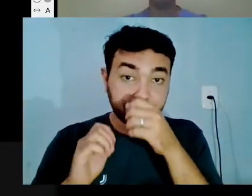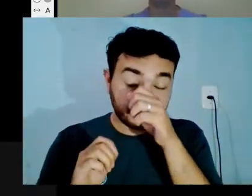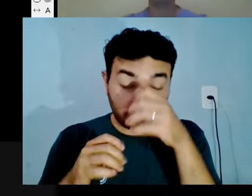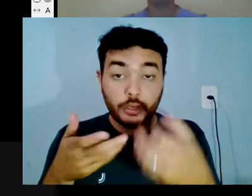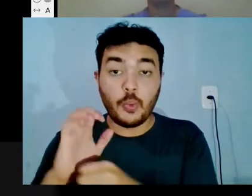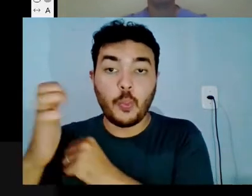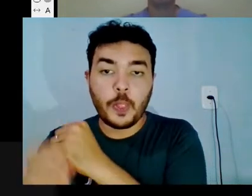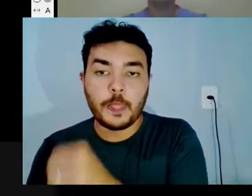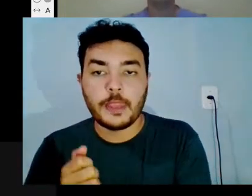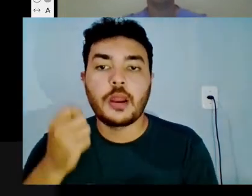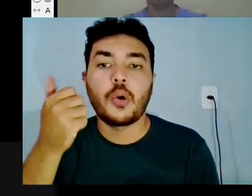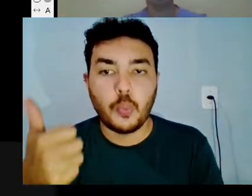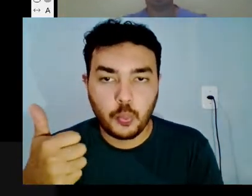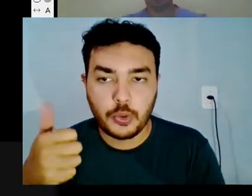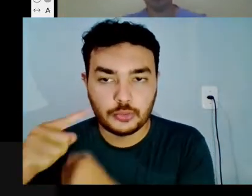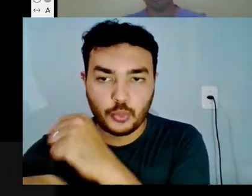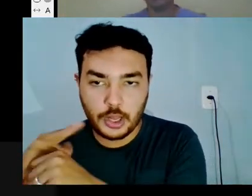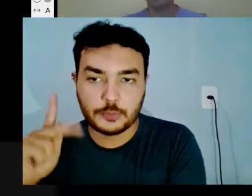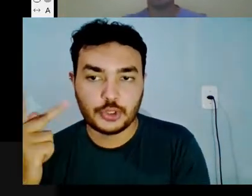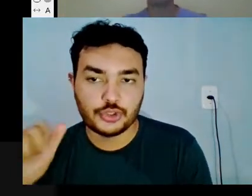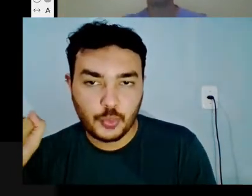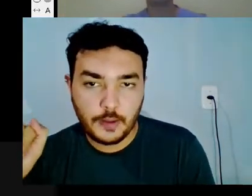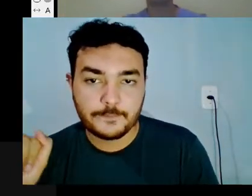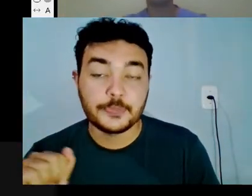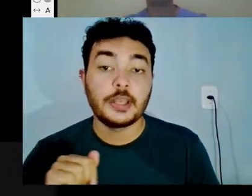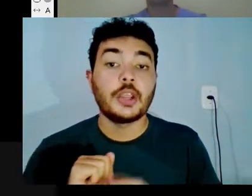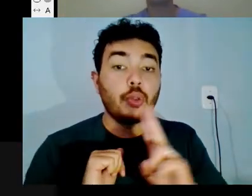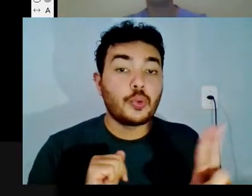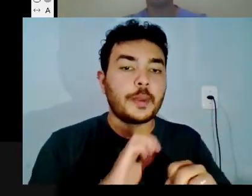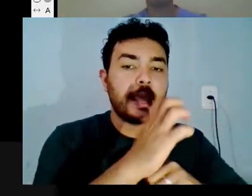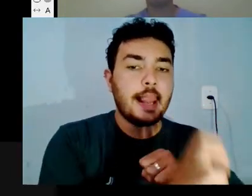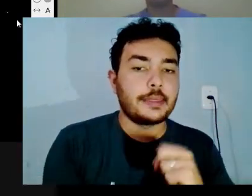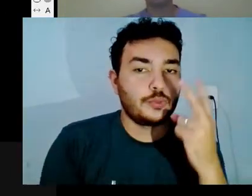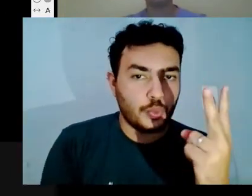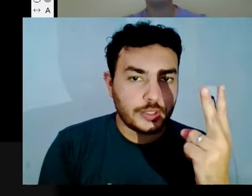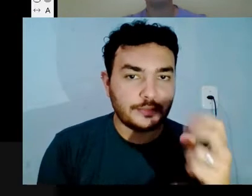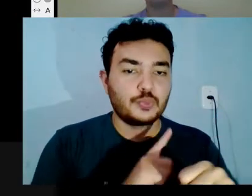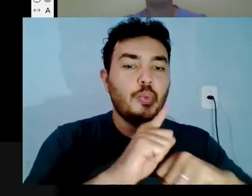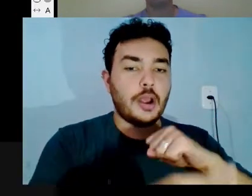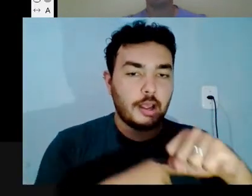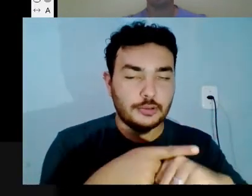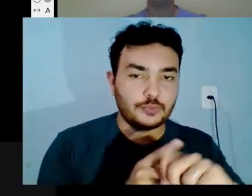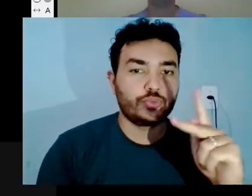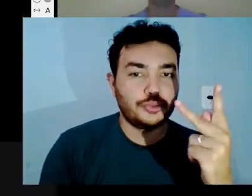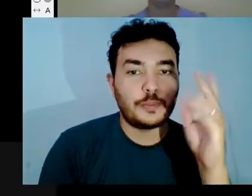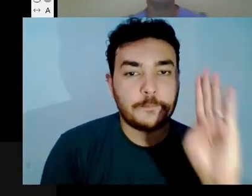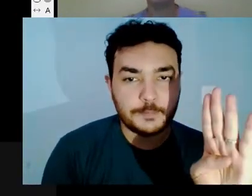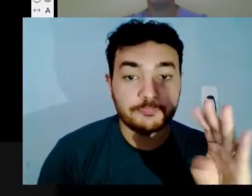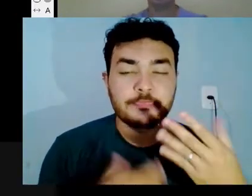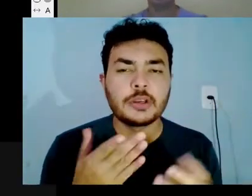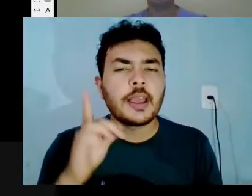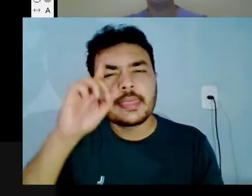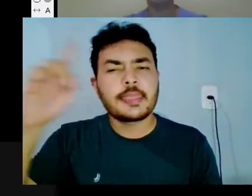1 do átomo de hidrogênio A e de elétron 2 do átomo de hidrogênio B. Então, a ideia primária,